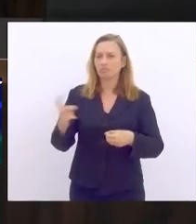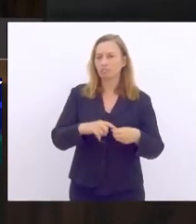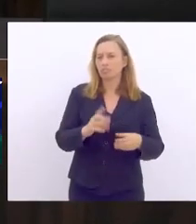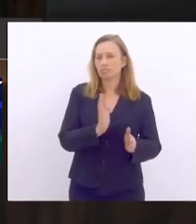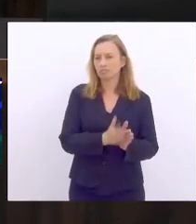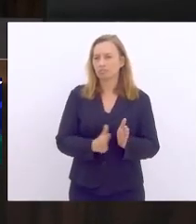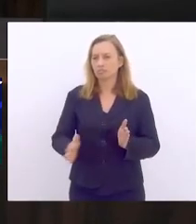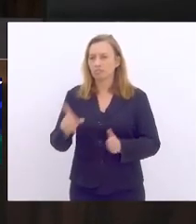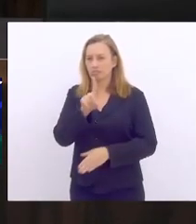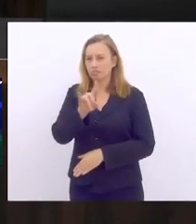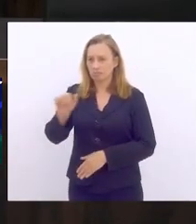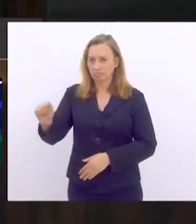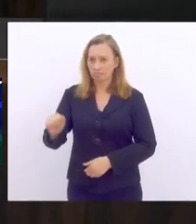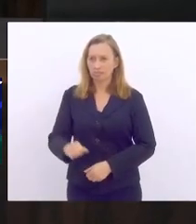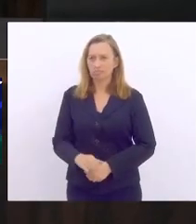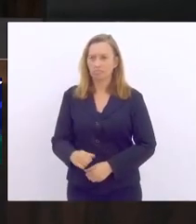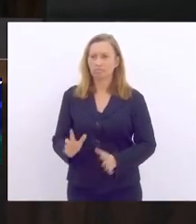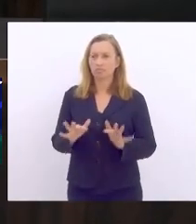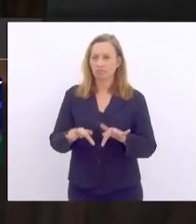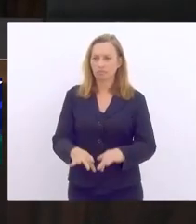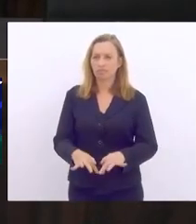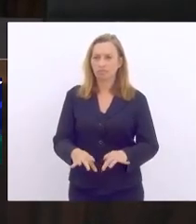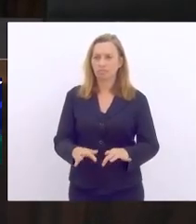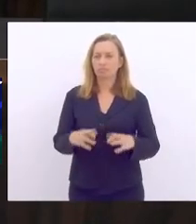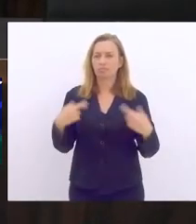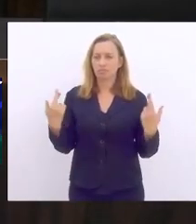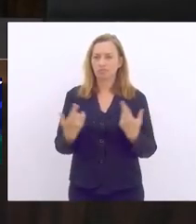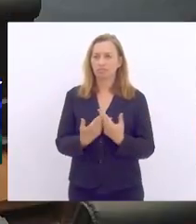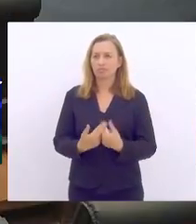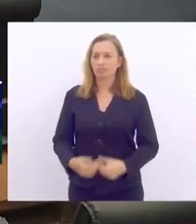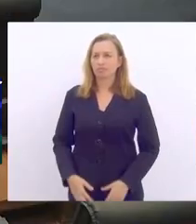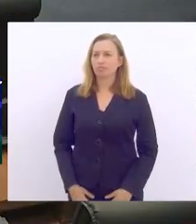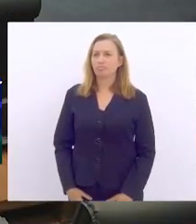retornaremos com a ordem do dia está suspensa a sessão